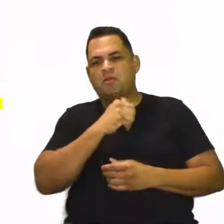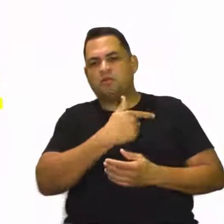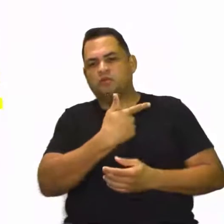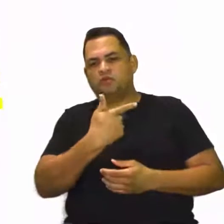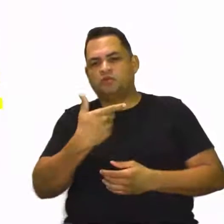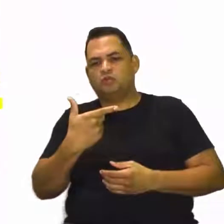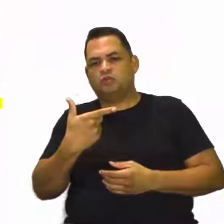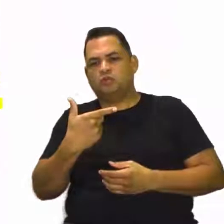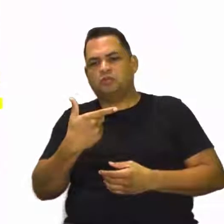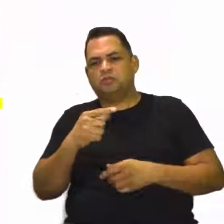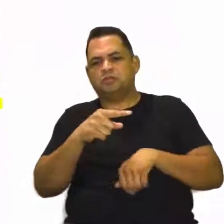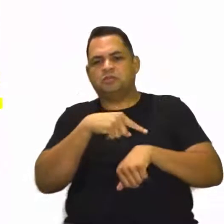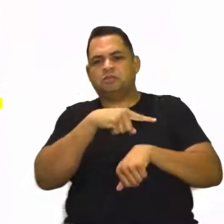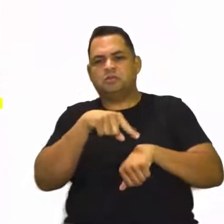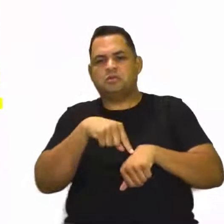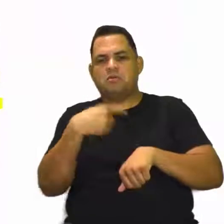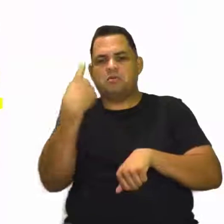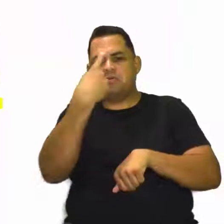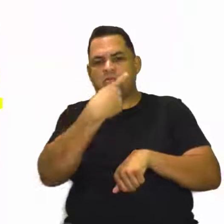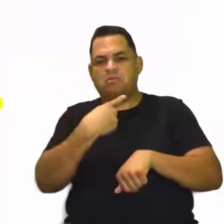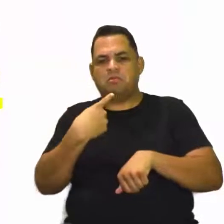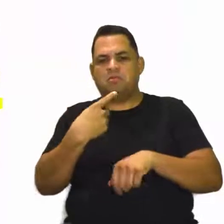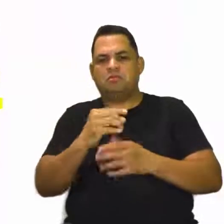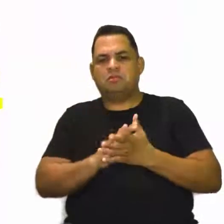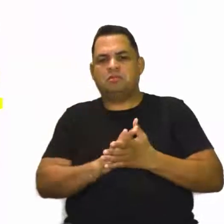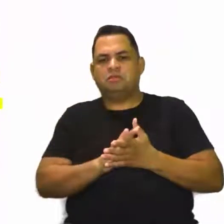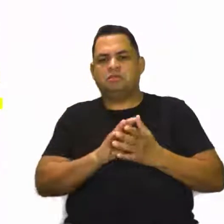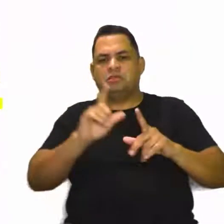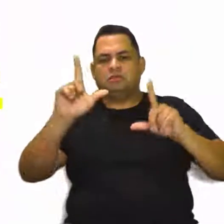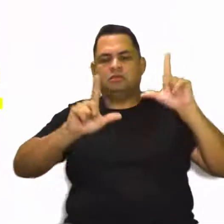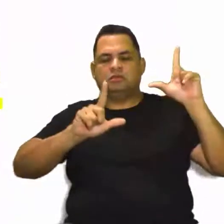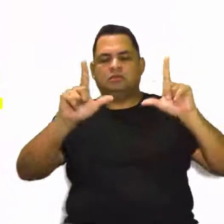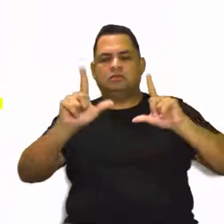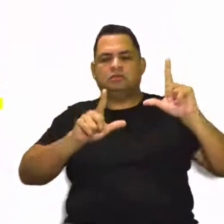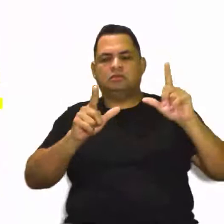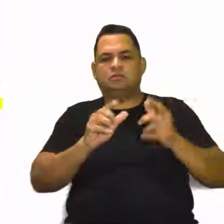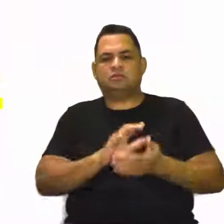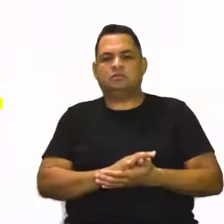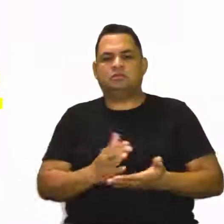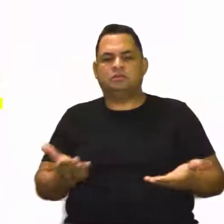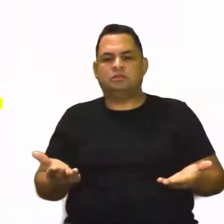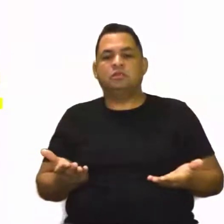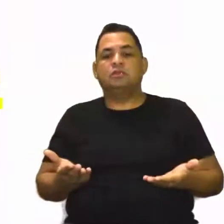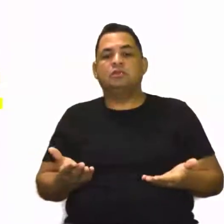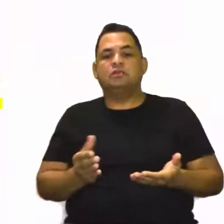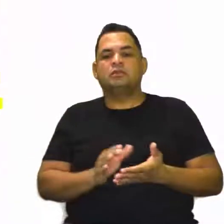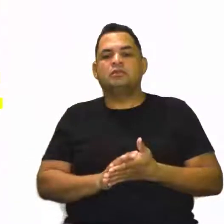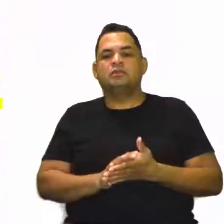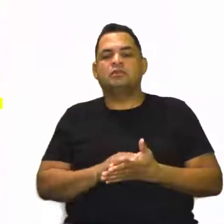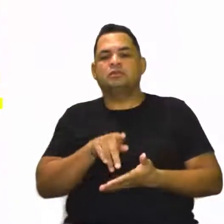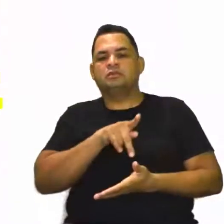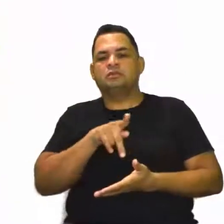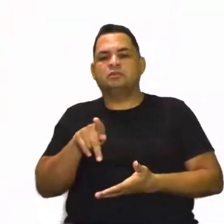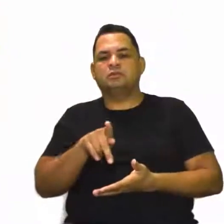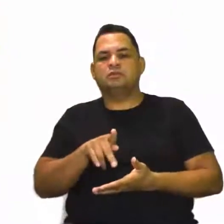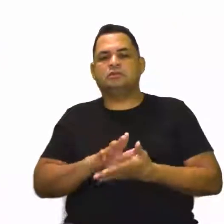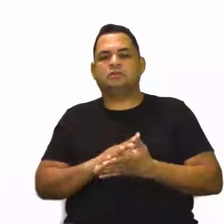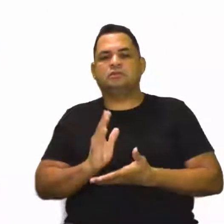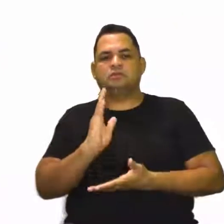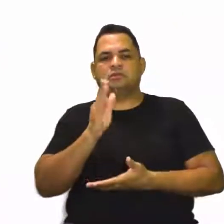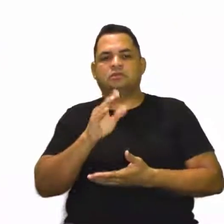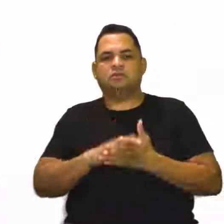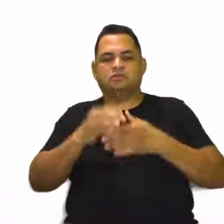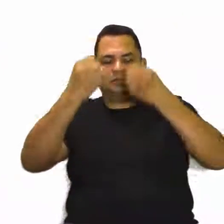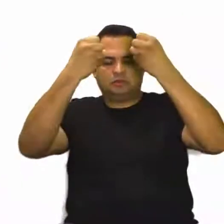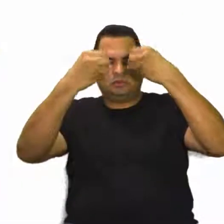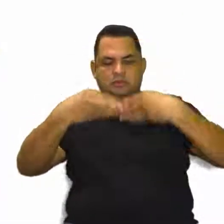aí da televisão e das diversas formas tecnológicas aí, tá? E a professora Elisângela já mencionou a questão